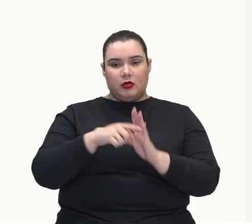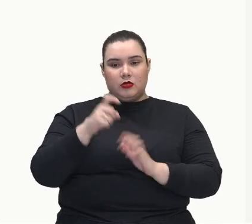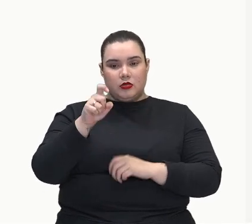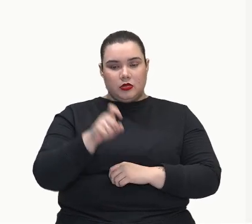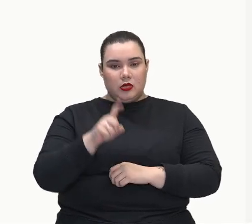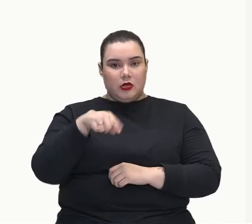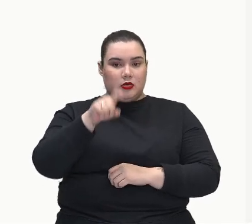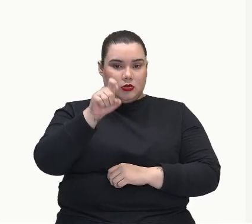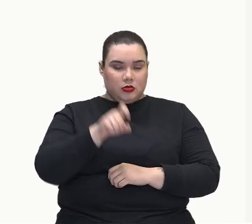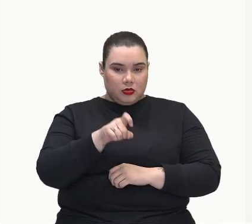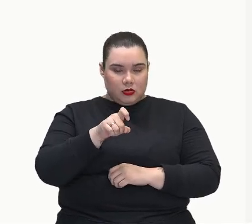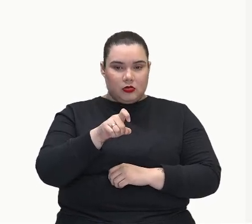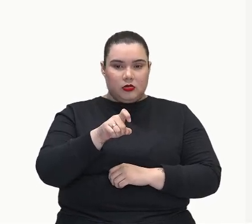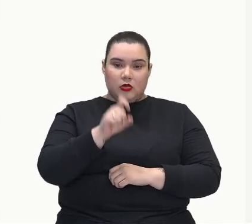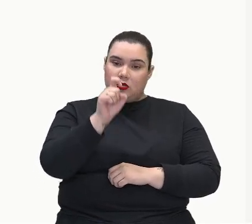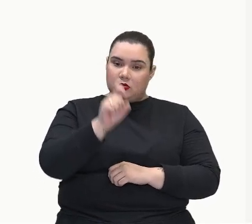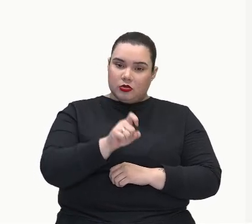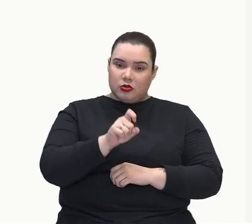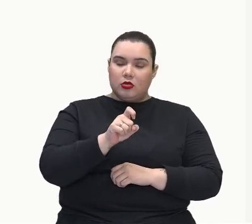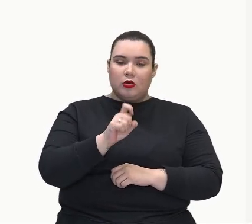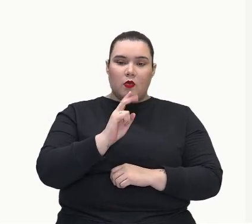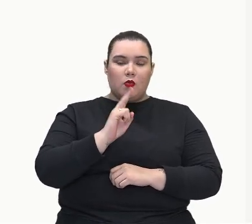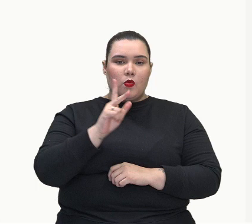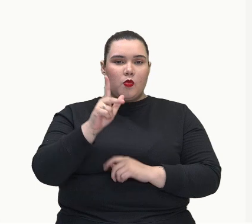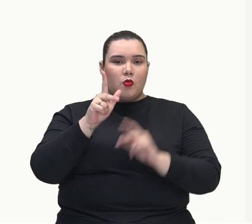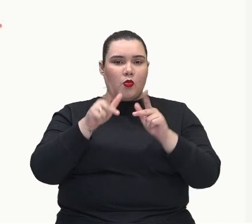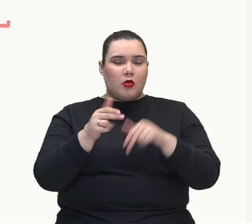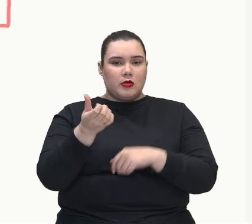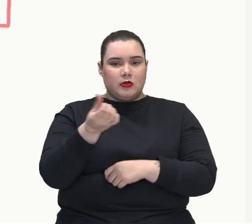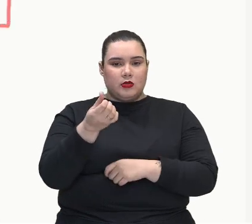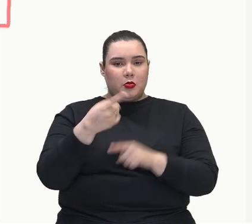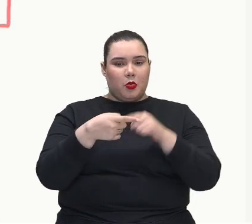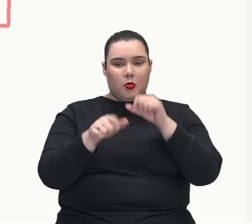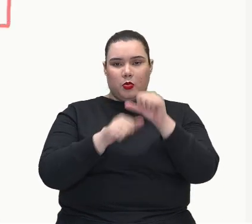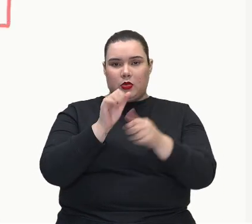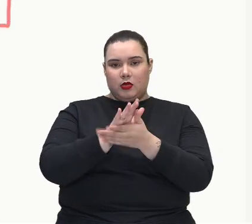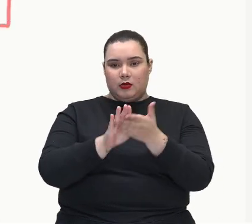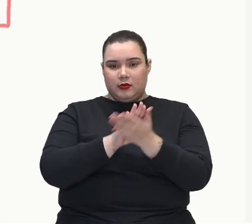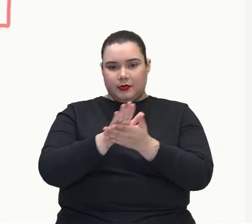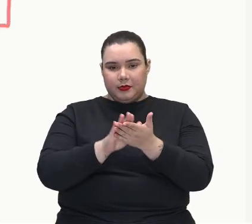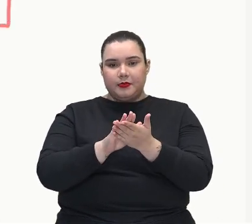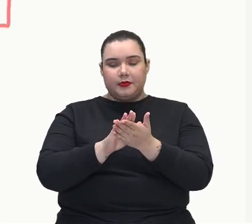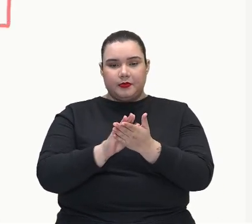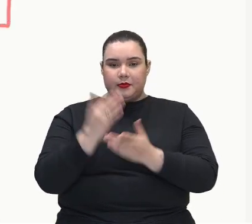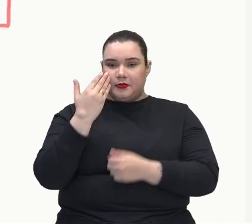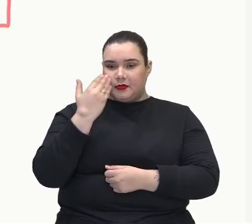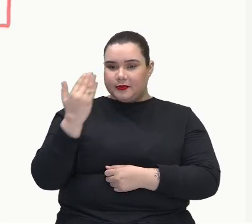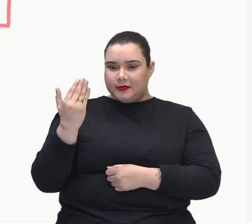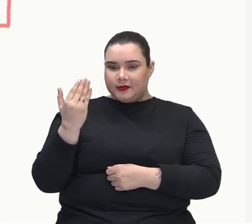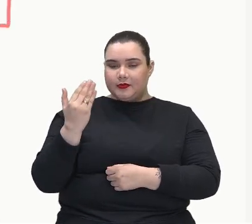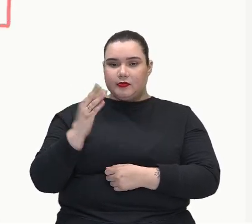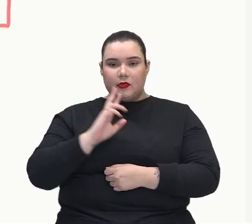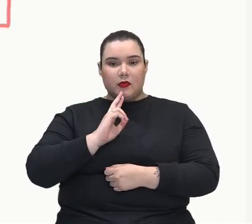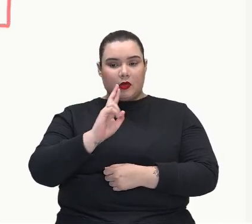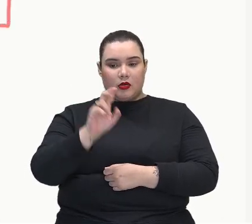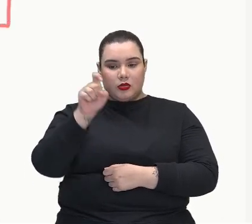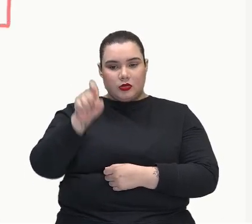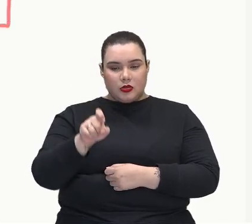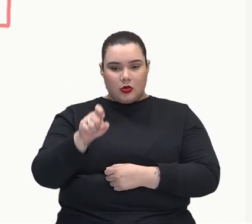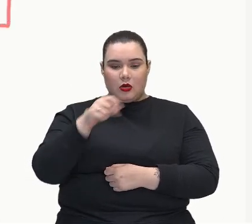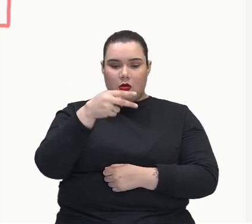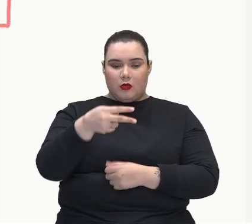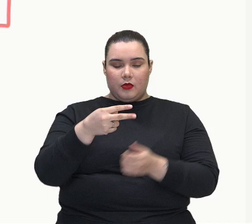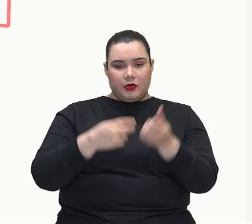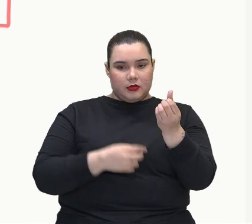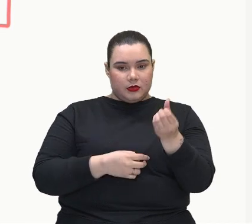menos x é x, e o 6 não vai mudar nada lá do outro lado, e já temos a nossa resposta de que x é